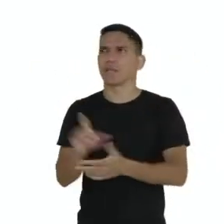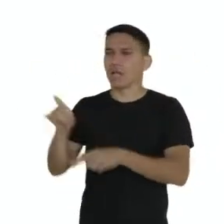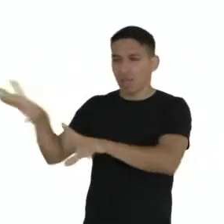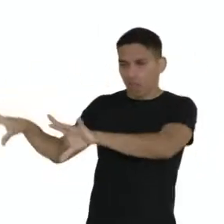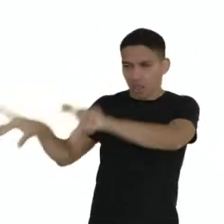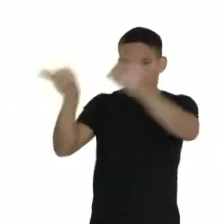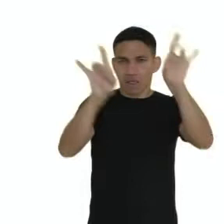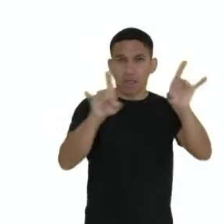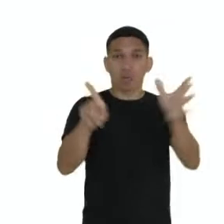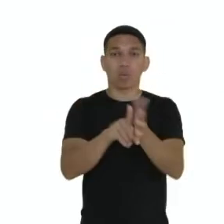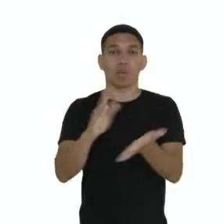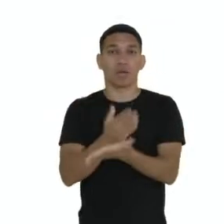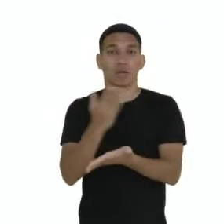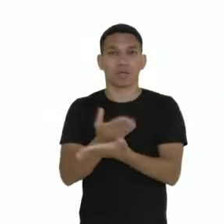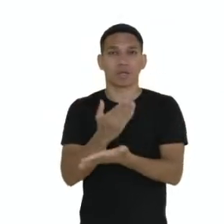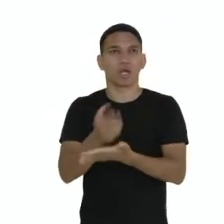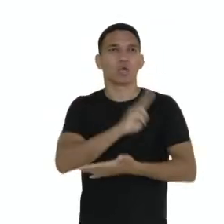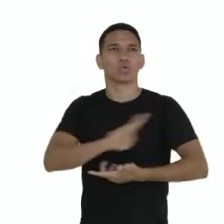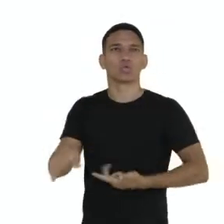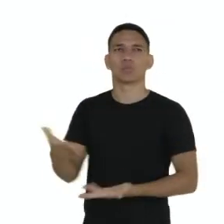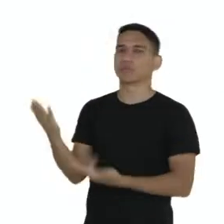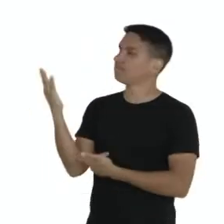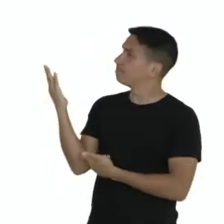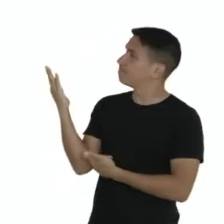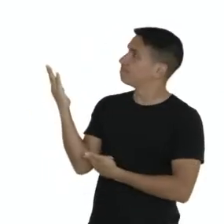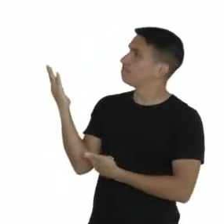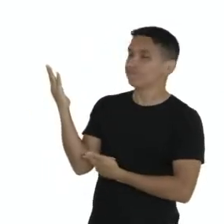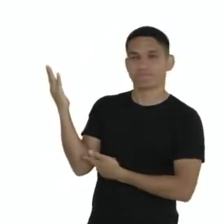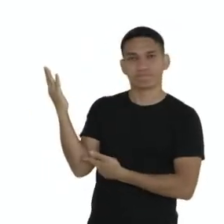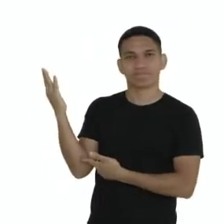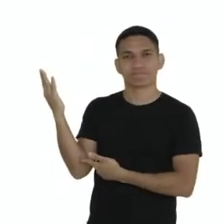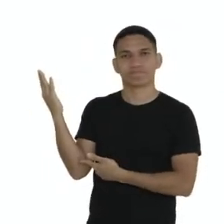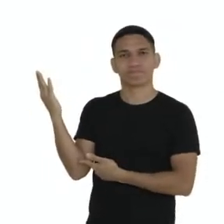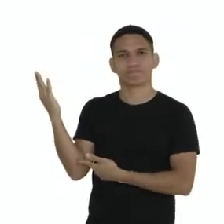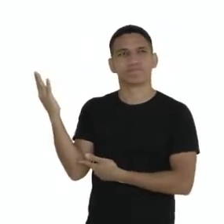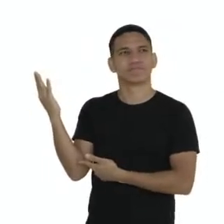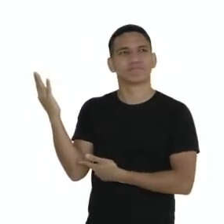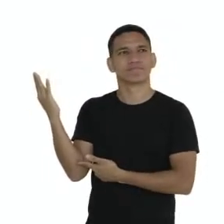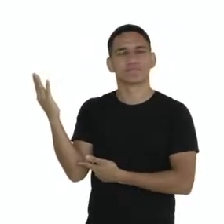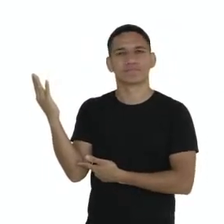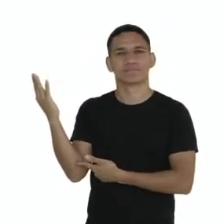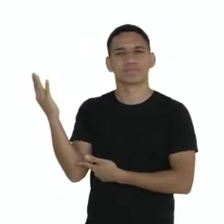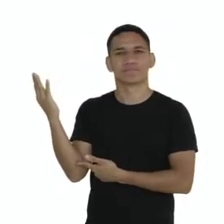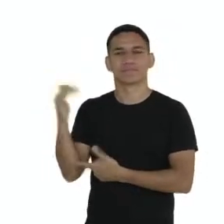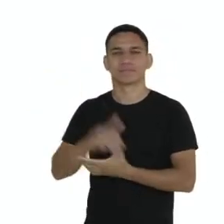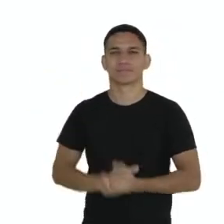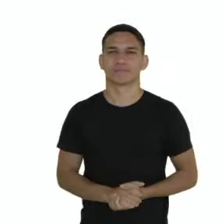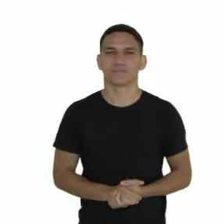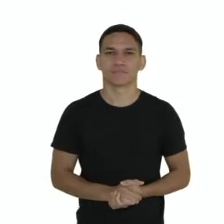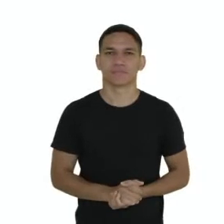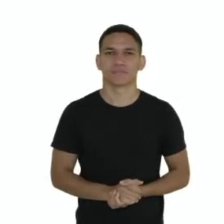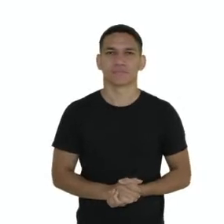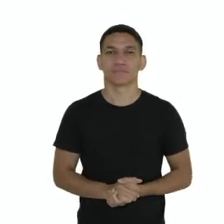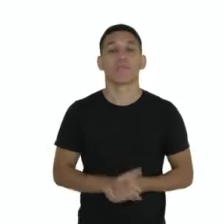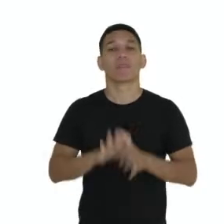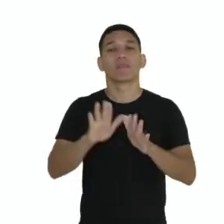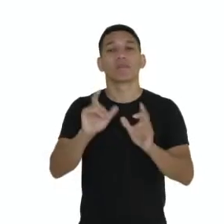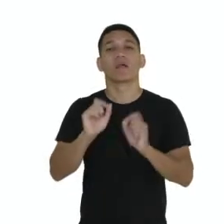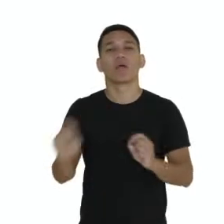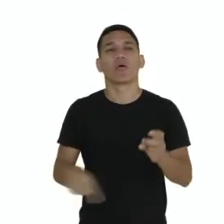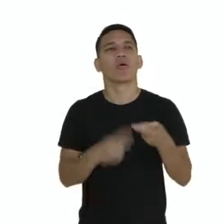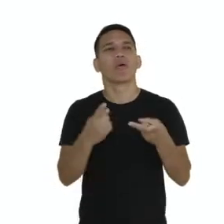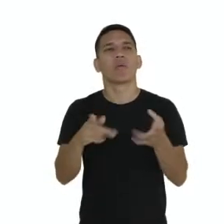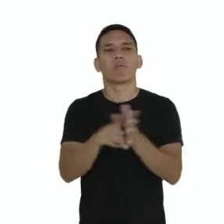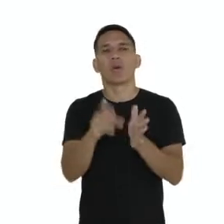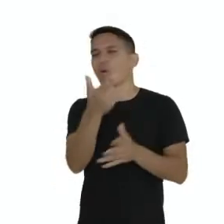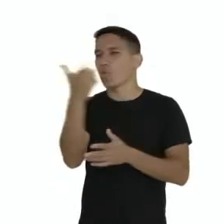de ensino superior chamado Halliday, da 10ª edição, do volume 1, da página 361. Mas indo para, por